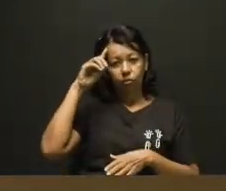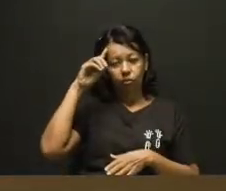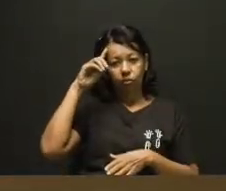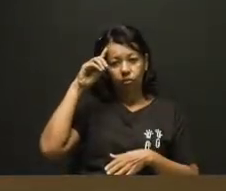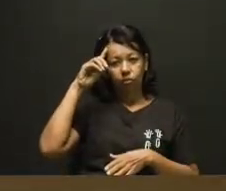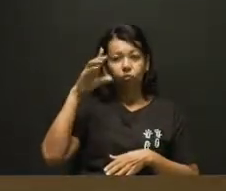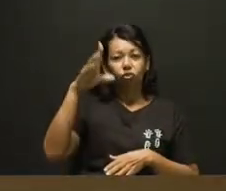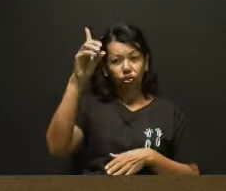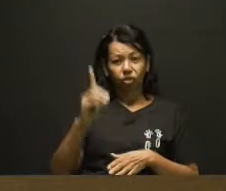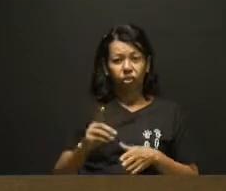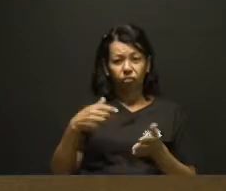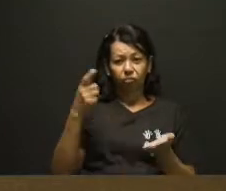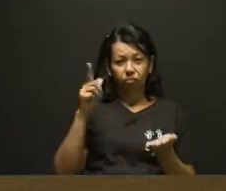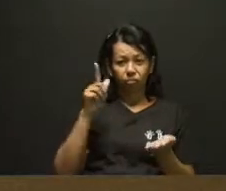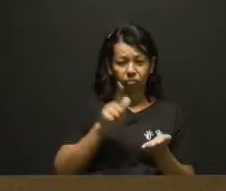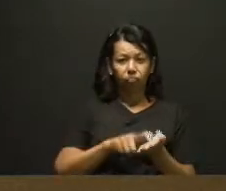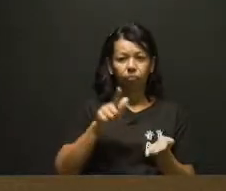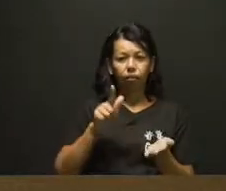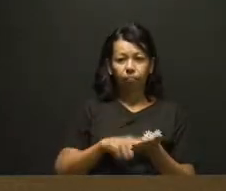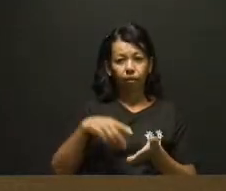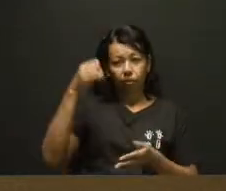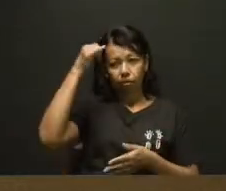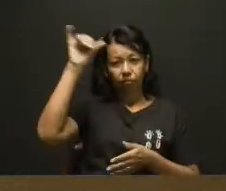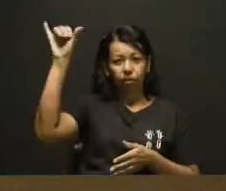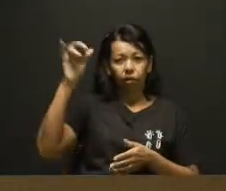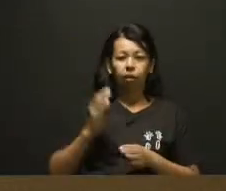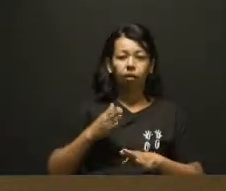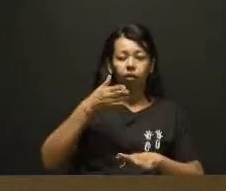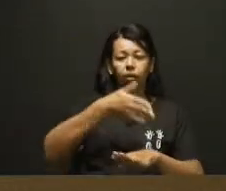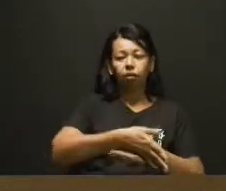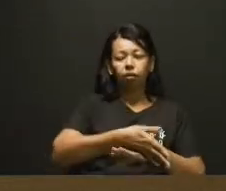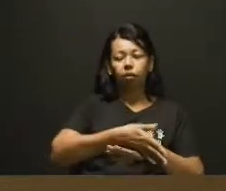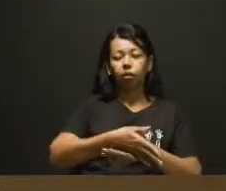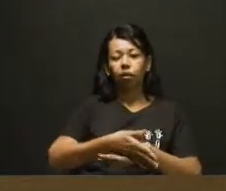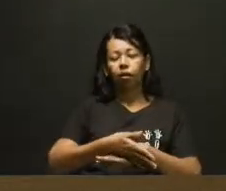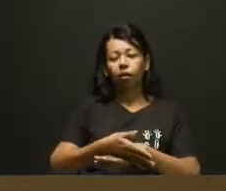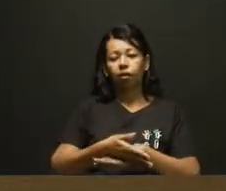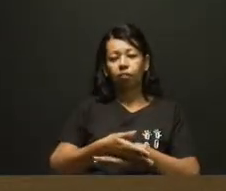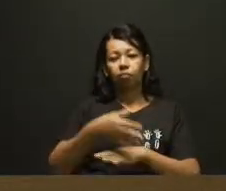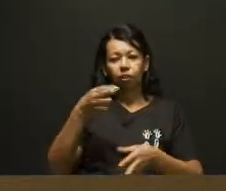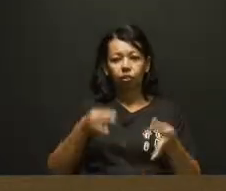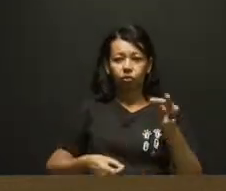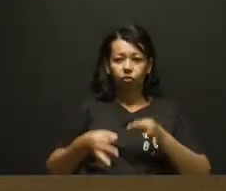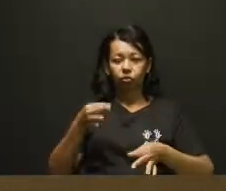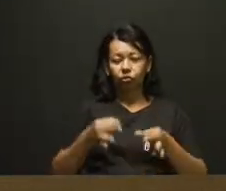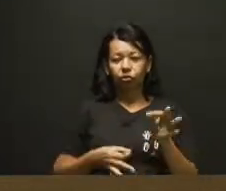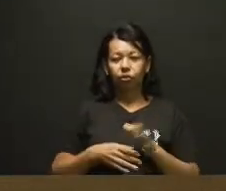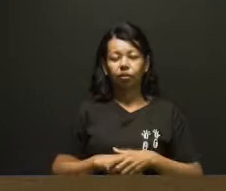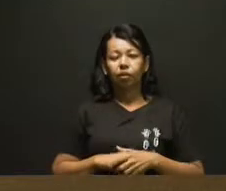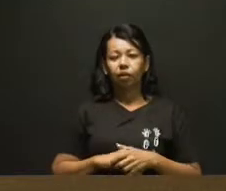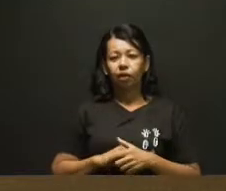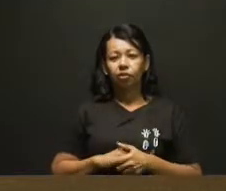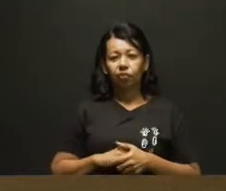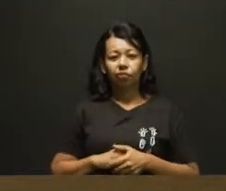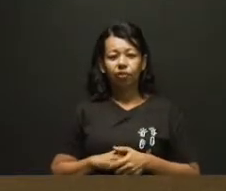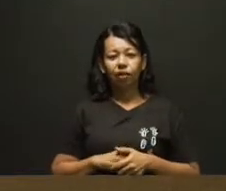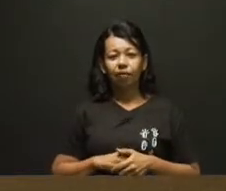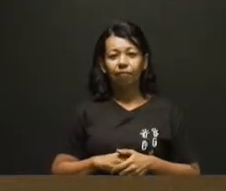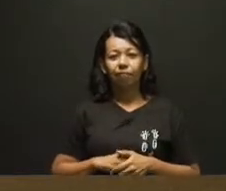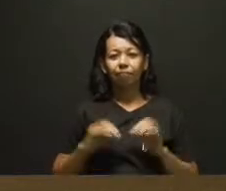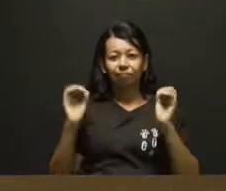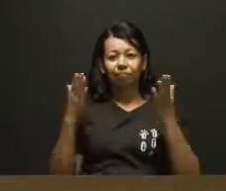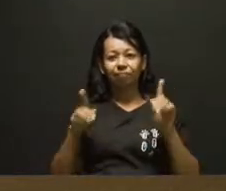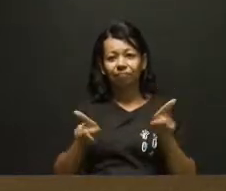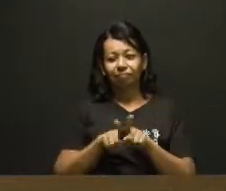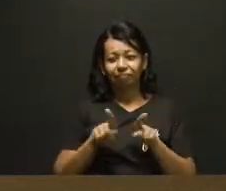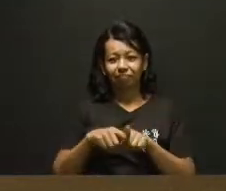para tentar evitar judicializar mas se for necessário nós estamos à disposição também a parabenizo a todos aí pelo